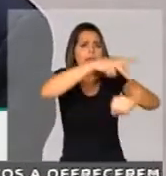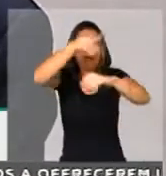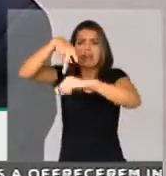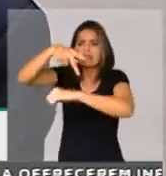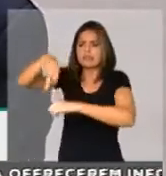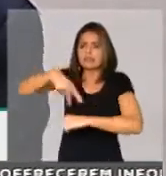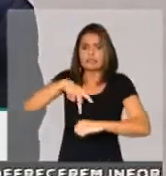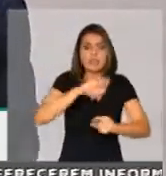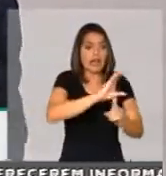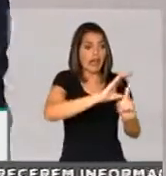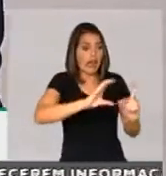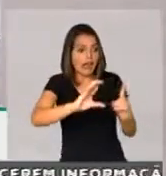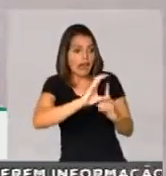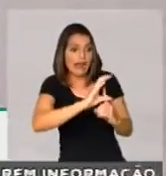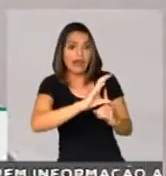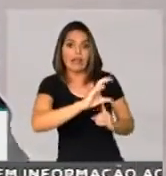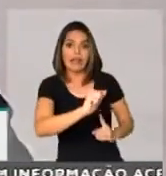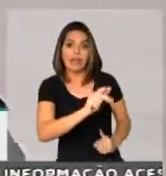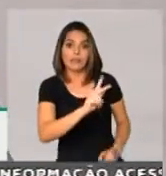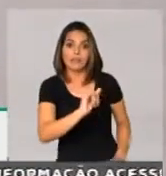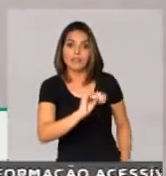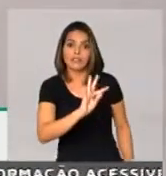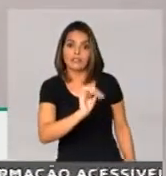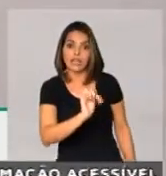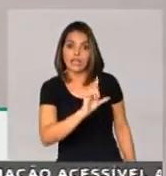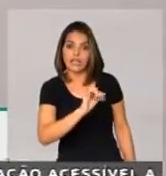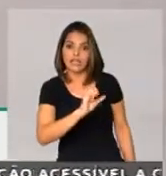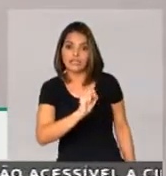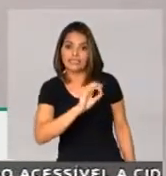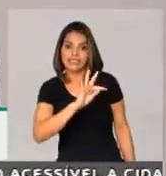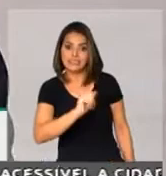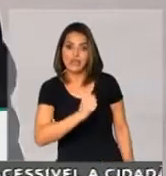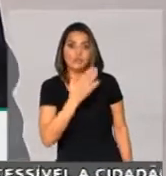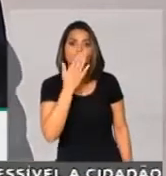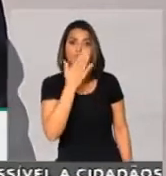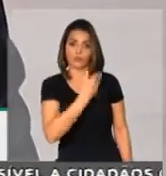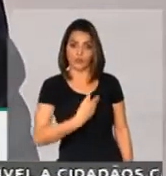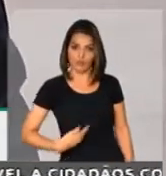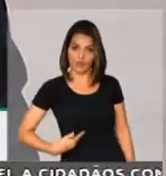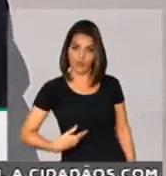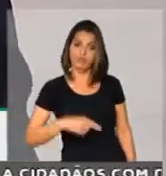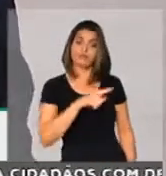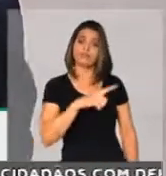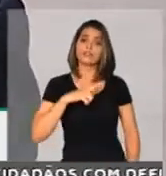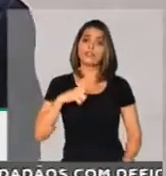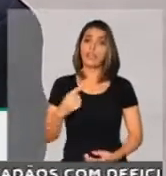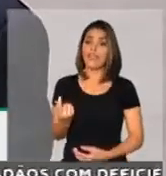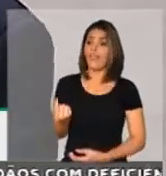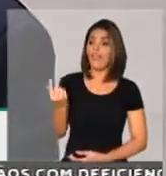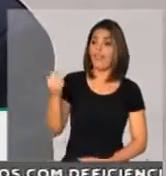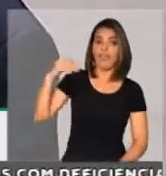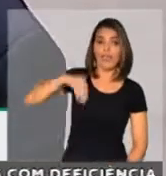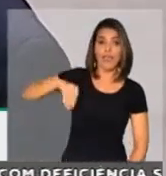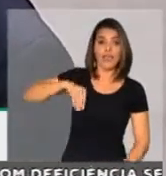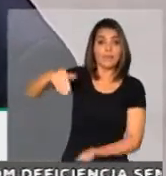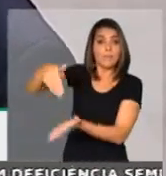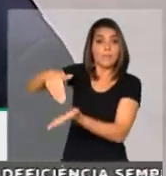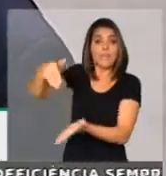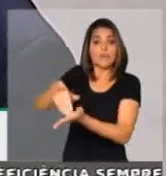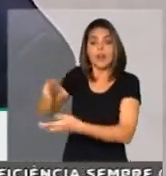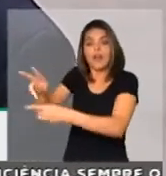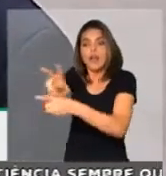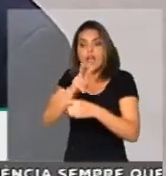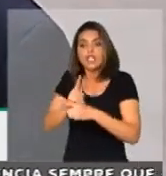mundo, você tem renda mínima para preservar os direitos humanos, das necessidades